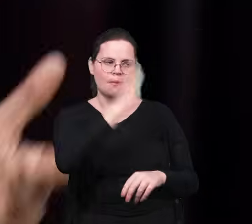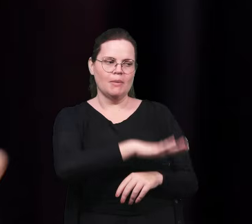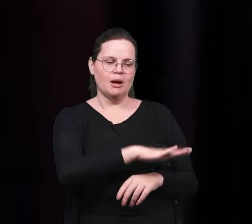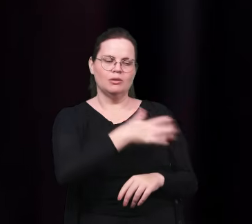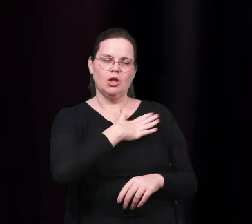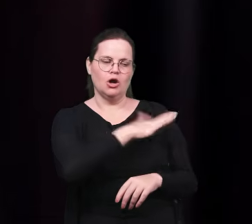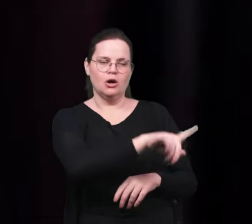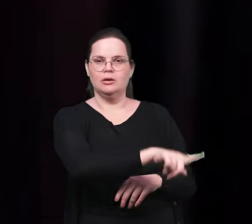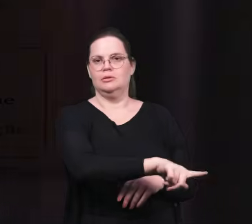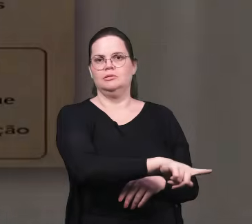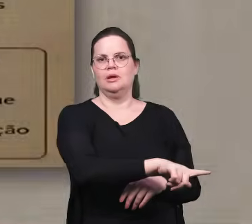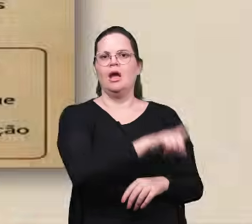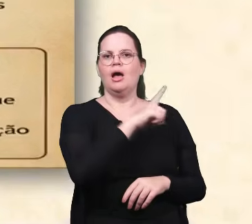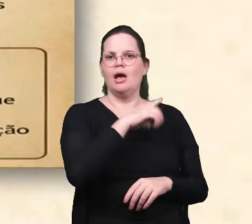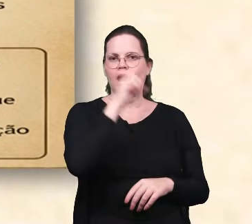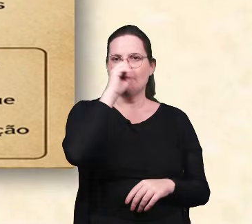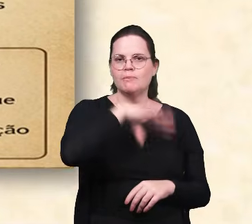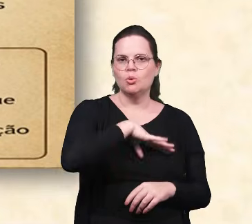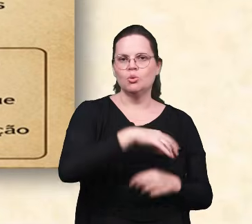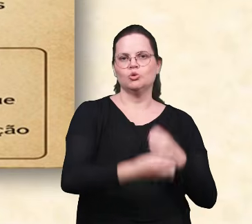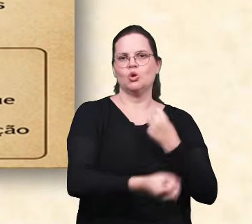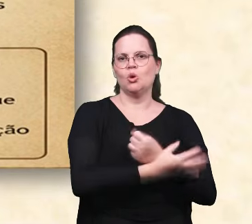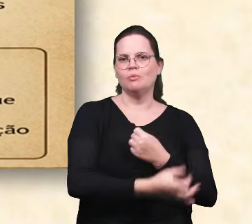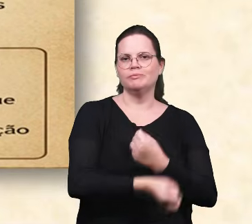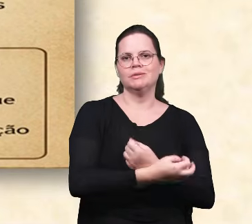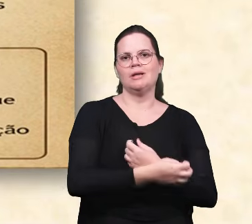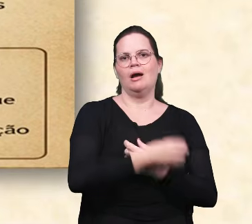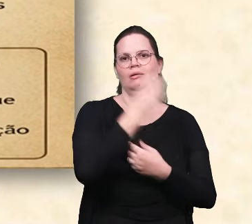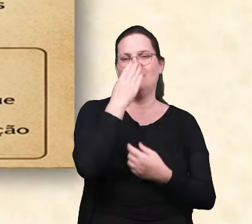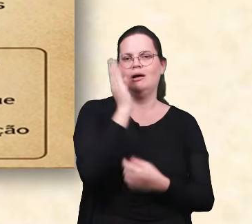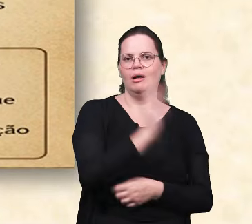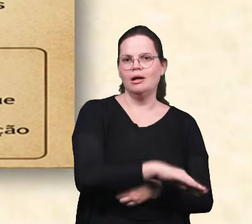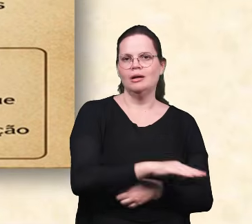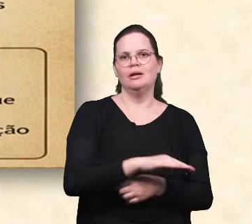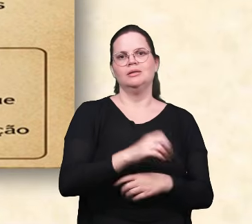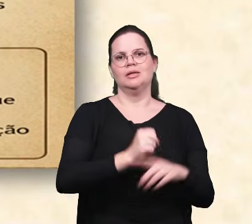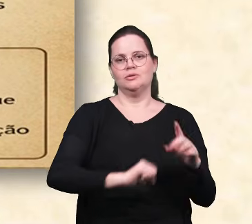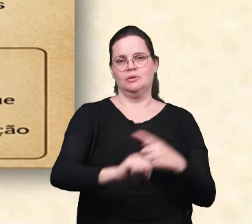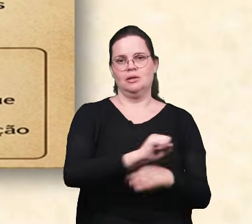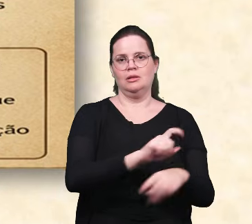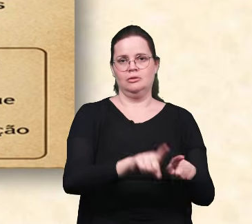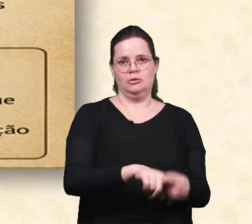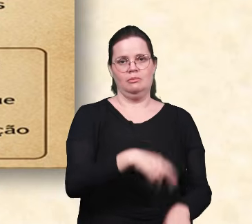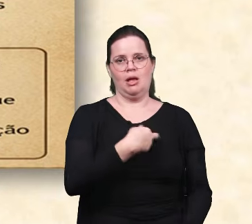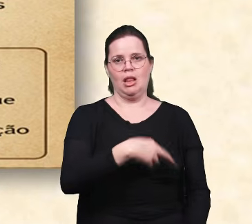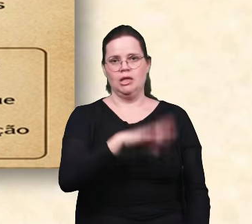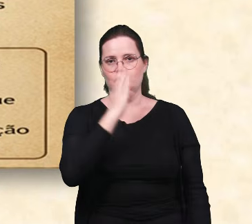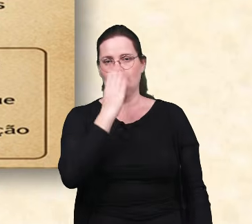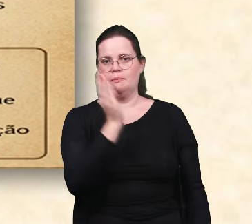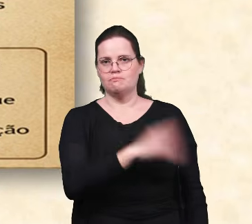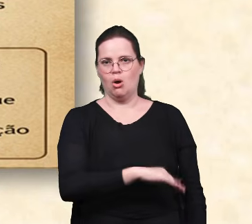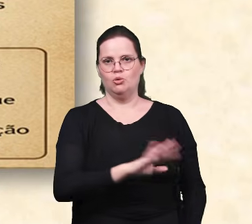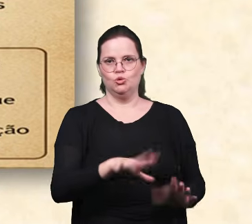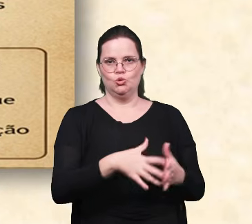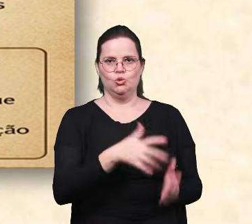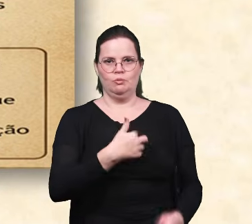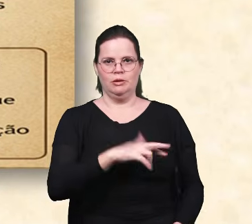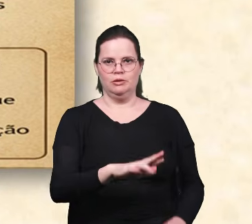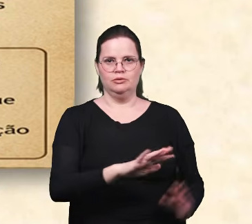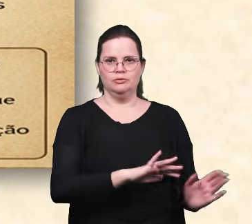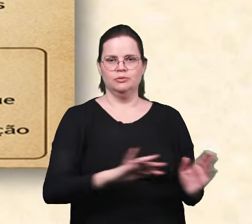abusos, corrupção, rejeição social e religiosa. Maravilha. Pastor Roberto, nós